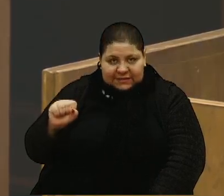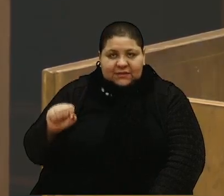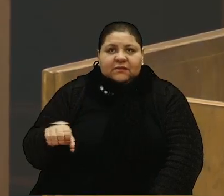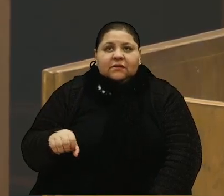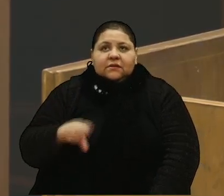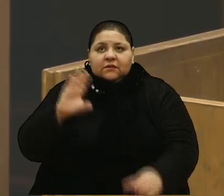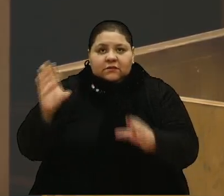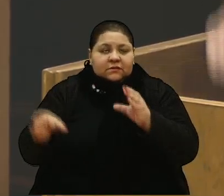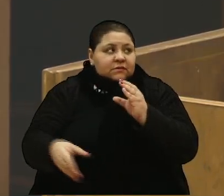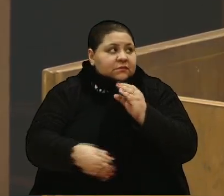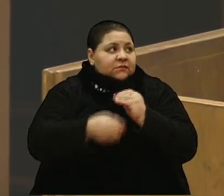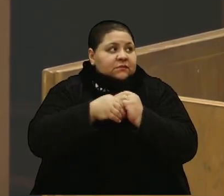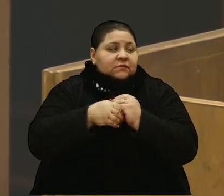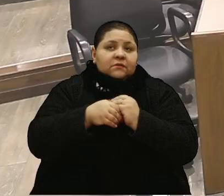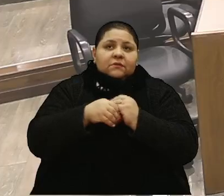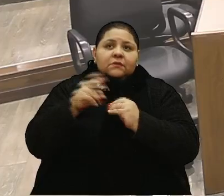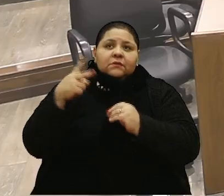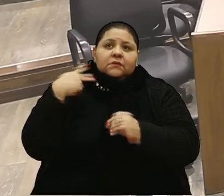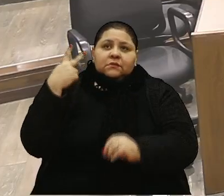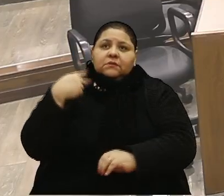Sua parte, vereador.